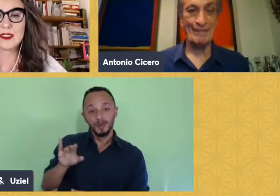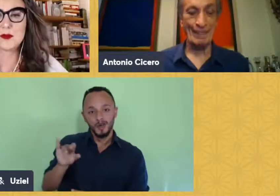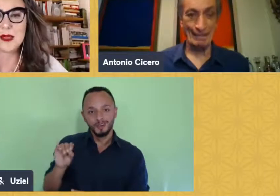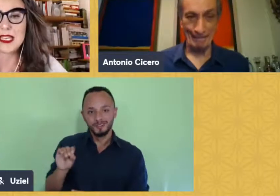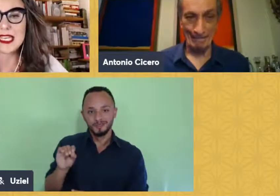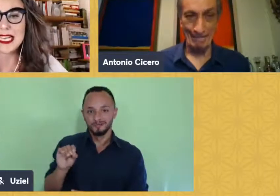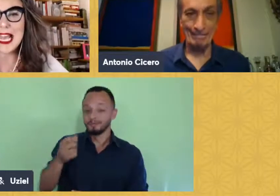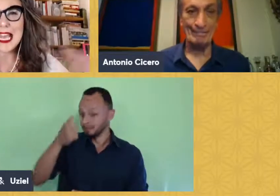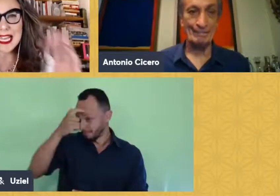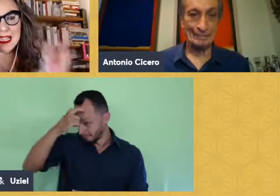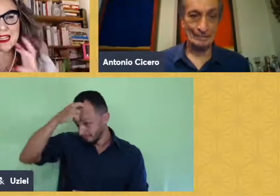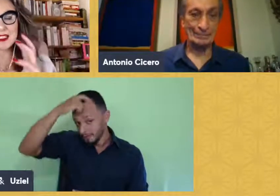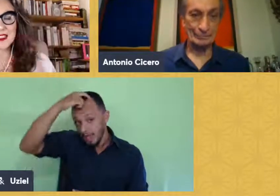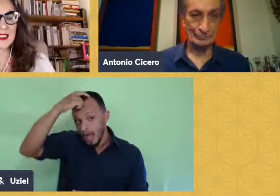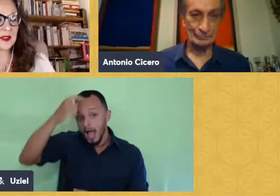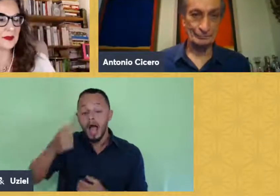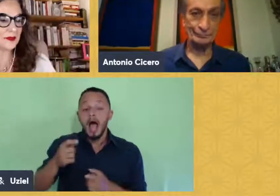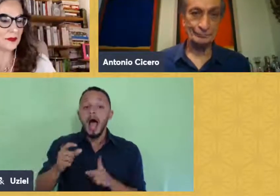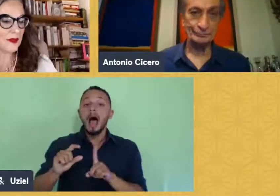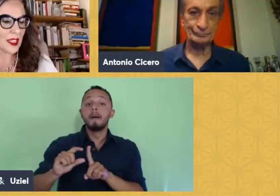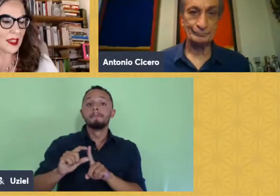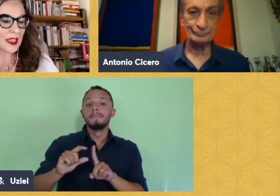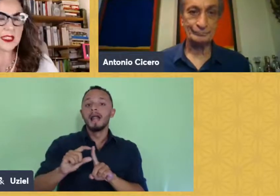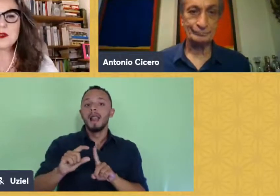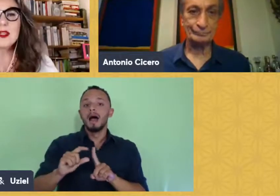já antecipei aí, ela carrega essa